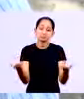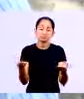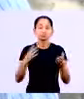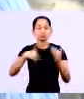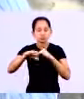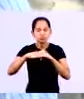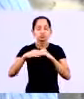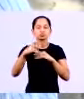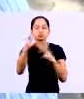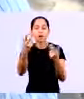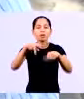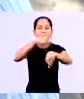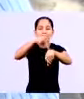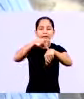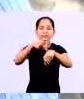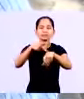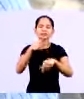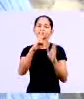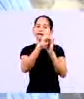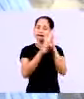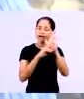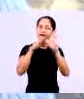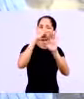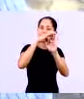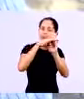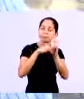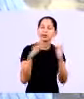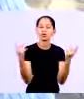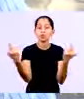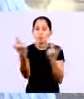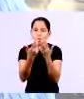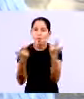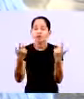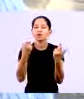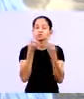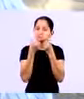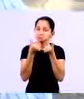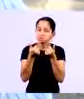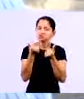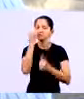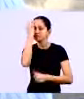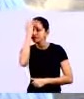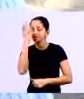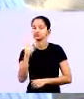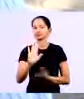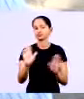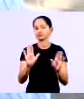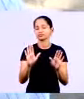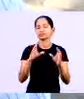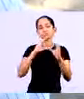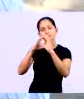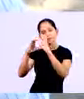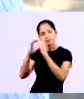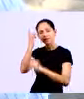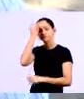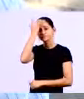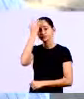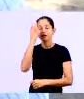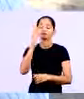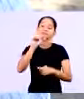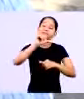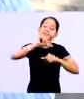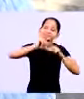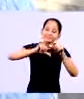os países que falam português vão ter a mesma regra, vão ter as mesmas condições. Eu acho que é uma forma de facilitar. É claro que a mudança gera um pouco